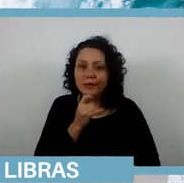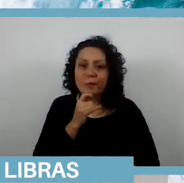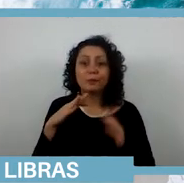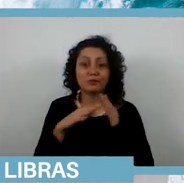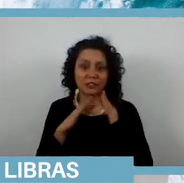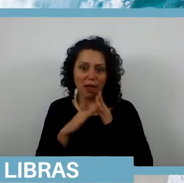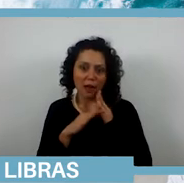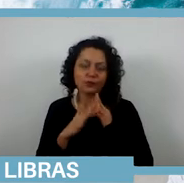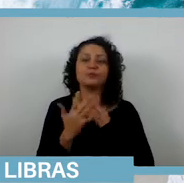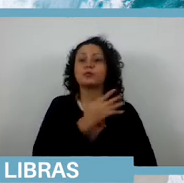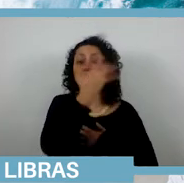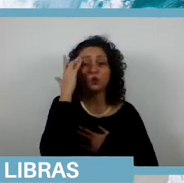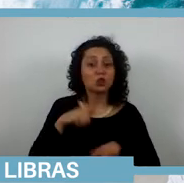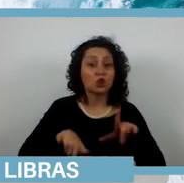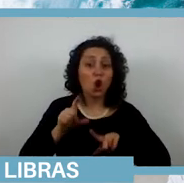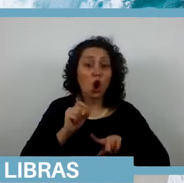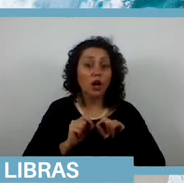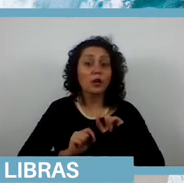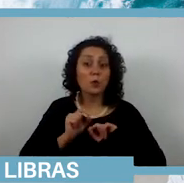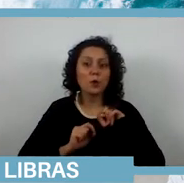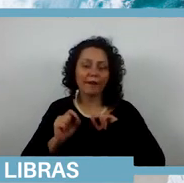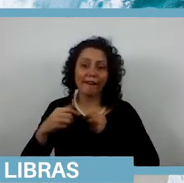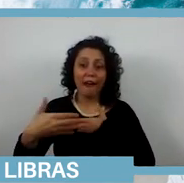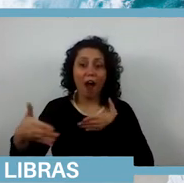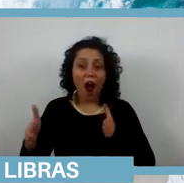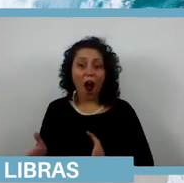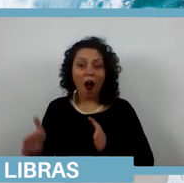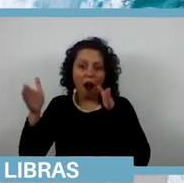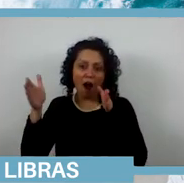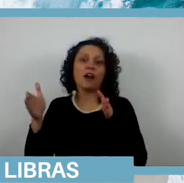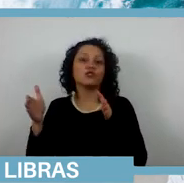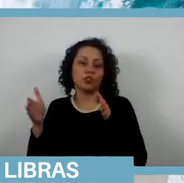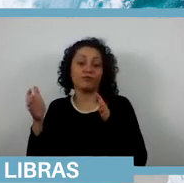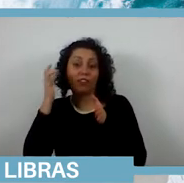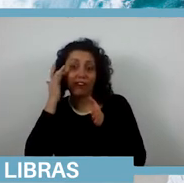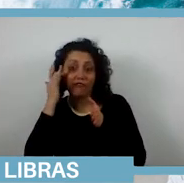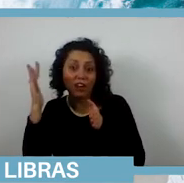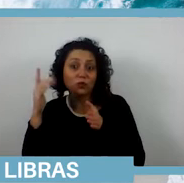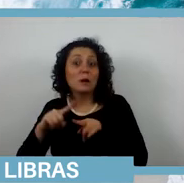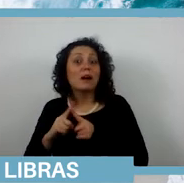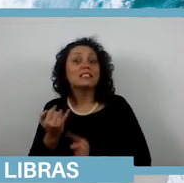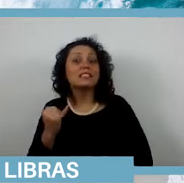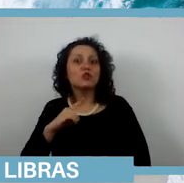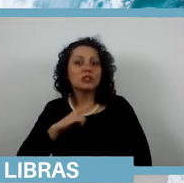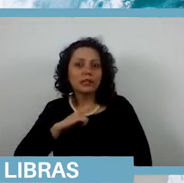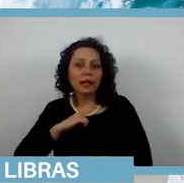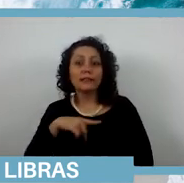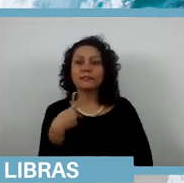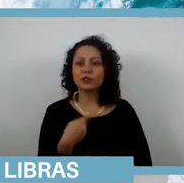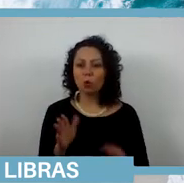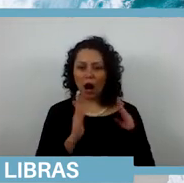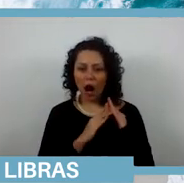O que é muito mais prático e compacto é mais assim para cá não tem quintal é uma mão na roda né fazer a